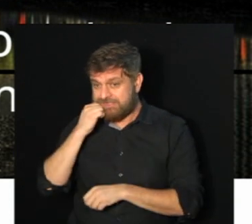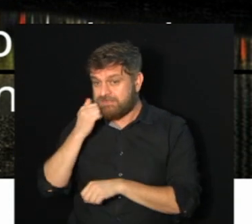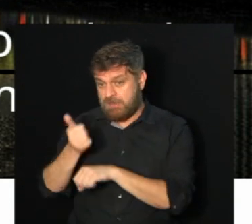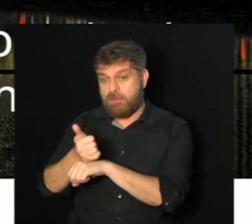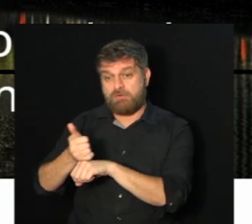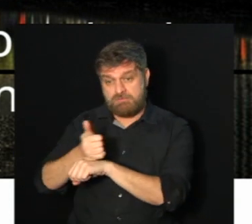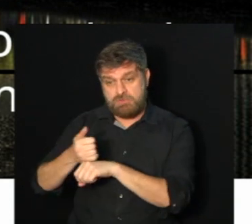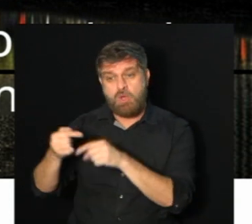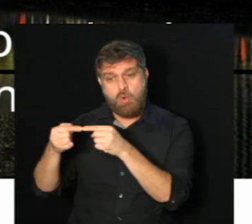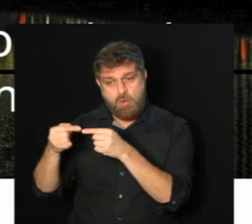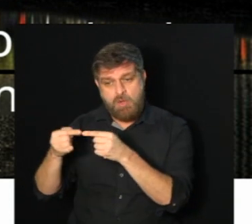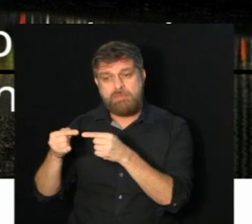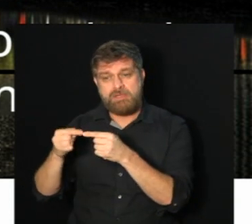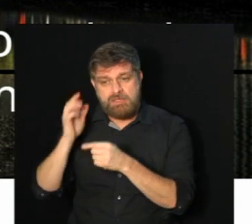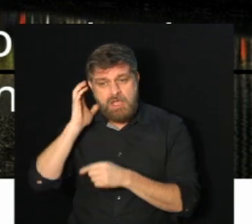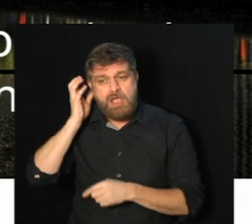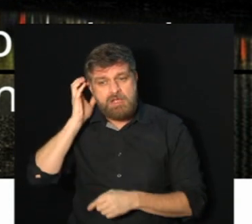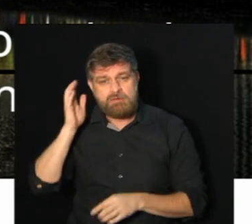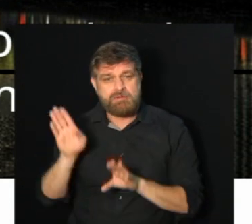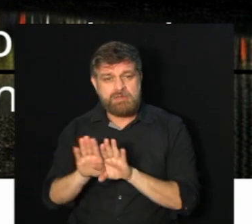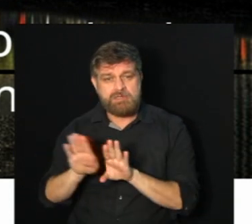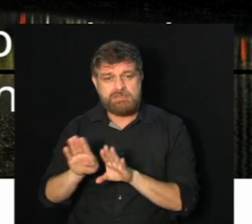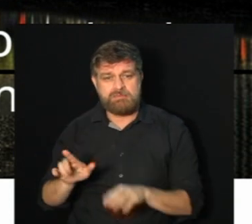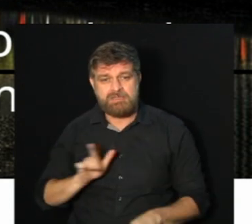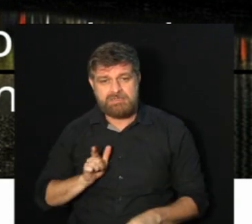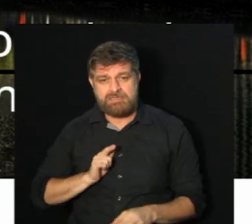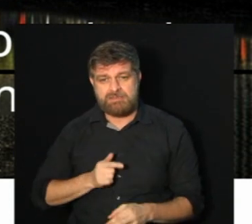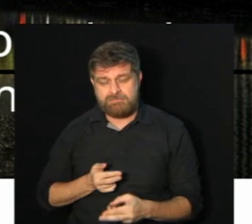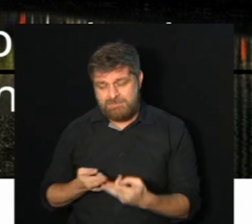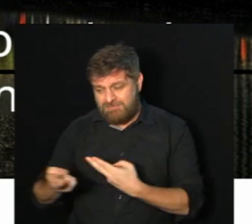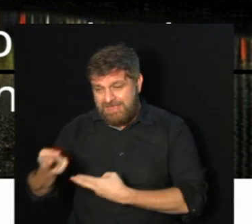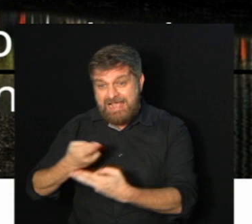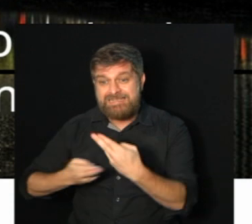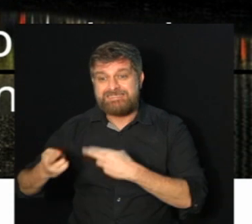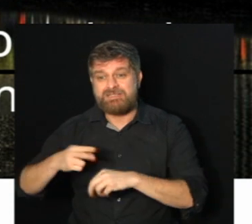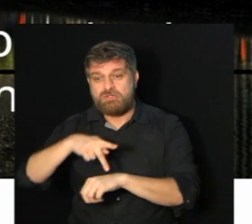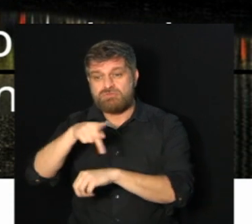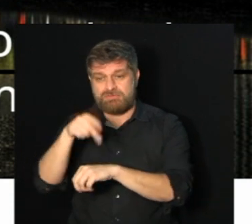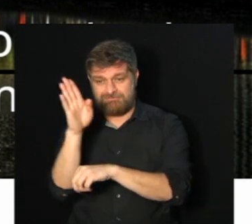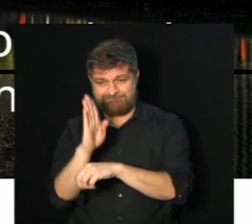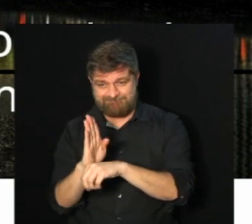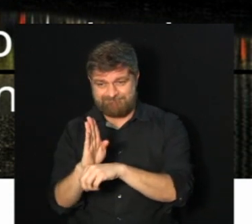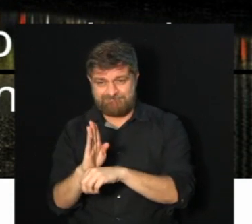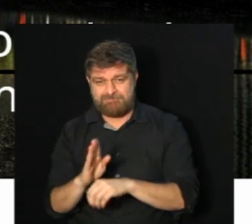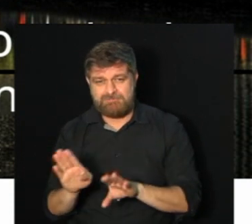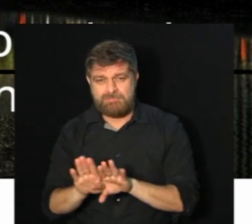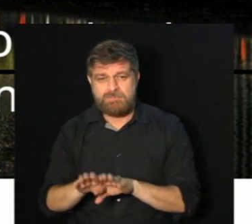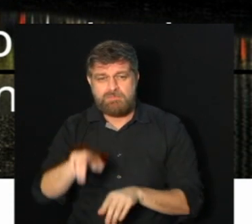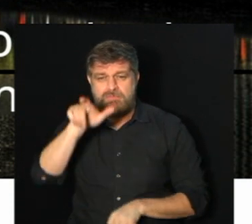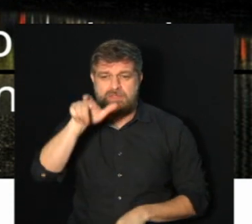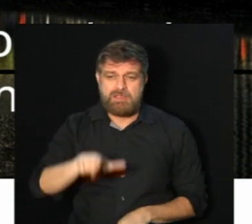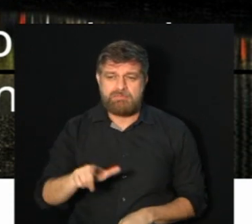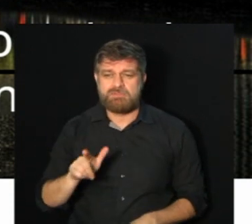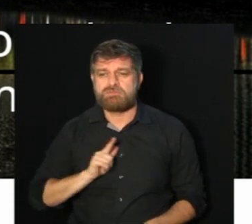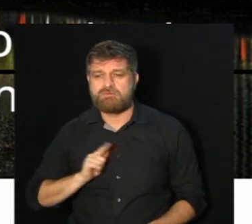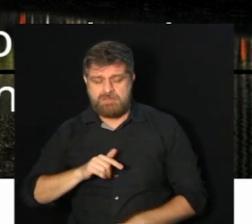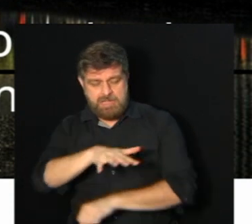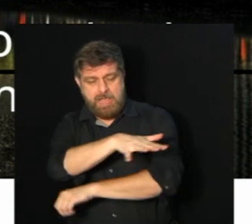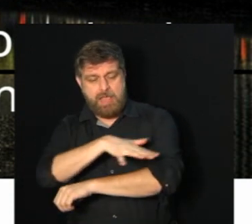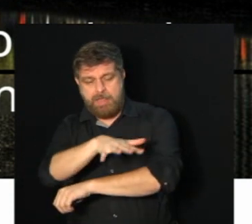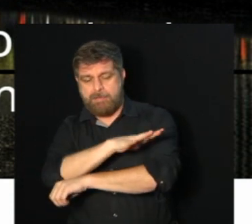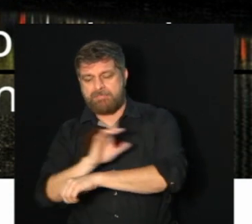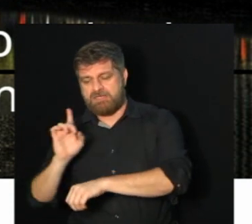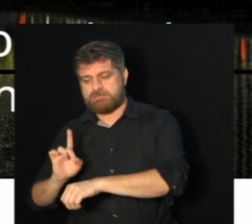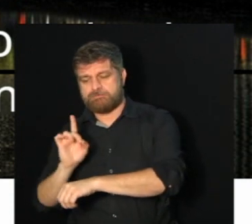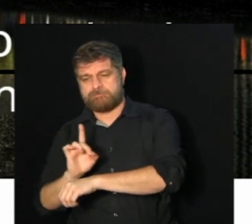E também afeta o relacionamento local, nacional. O pessoal que vai na pracinha, nós todos que vamos na